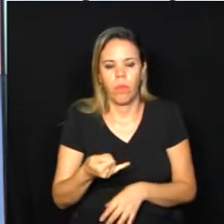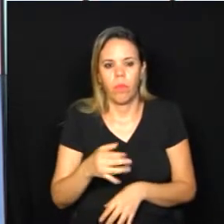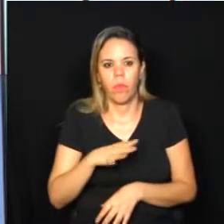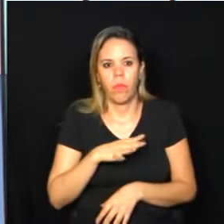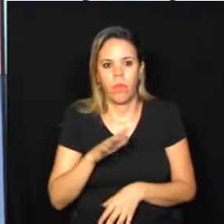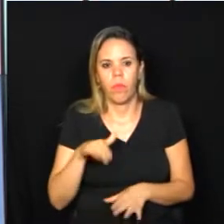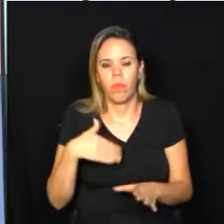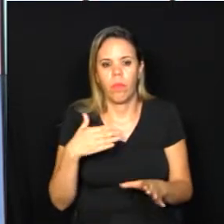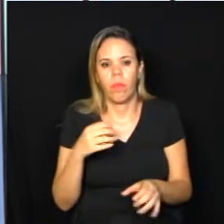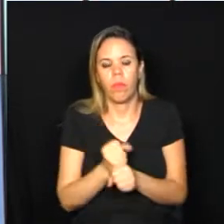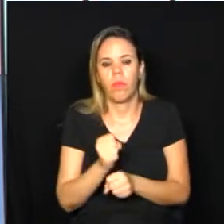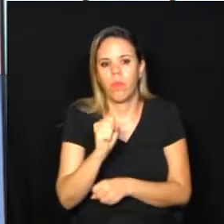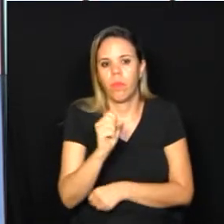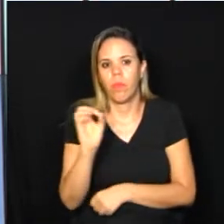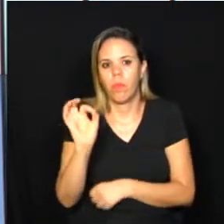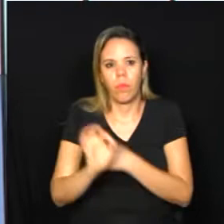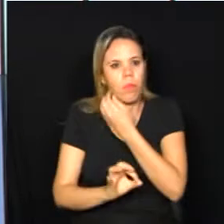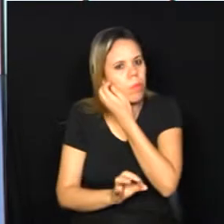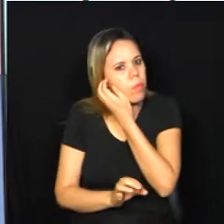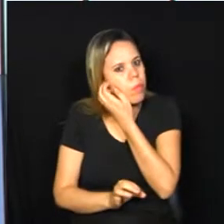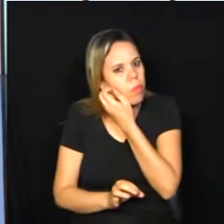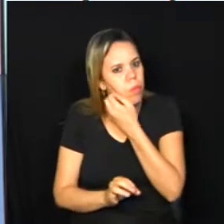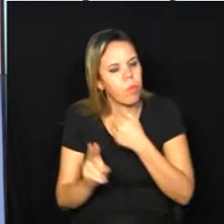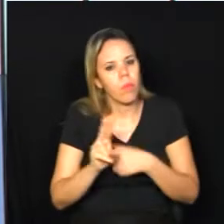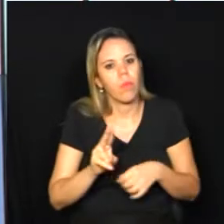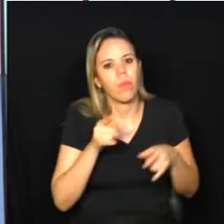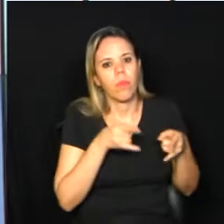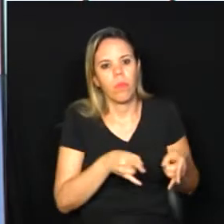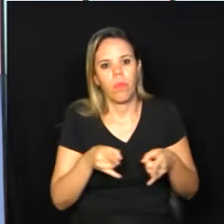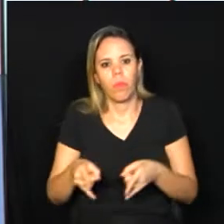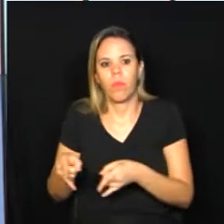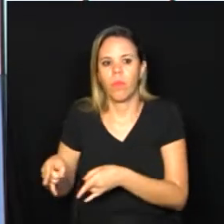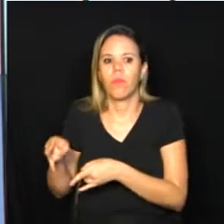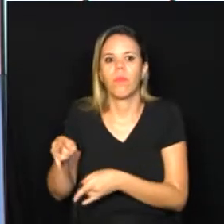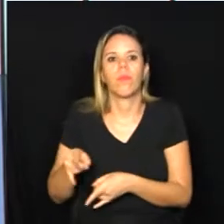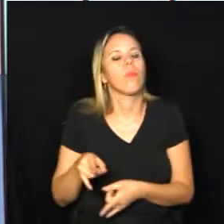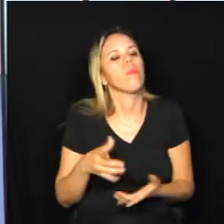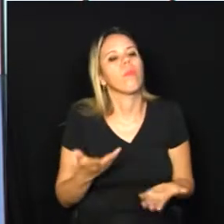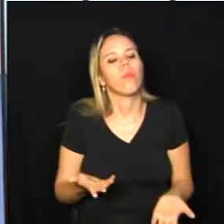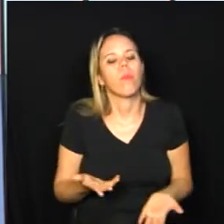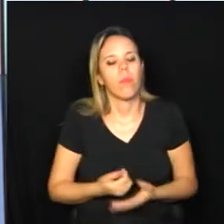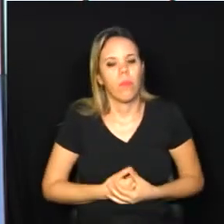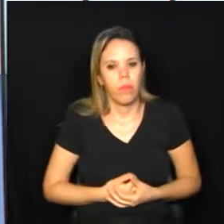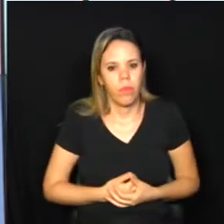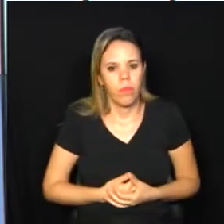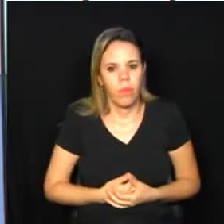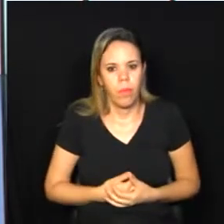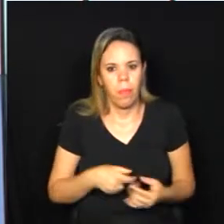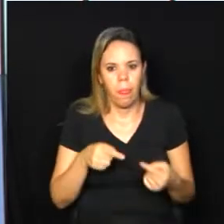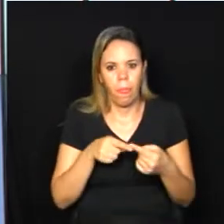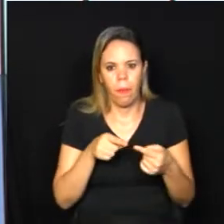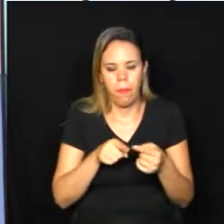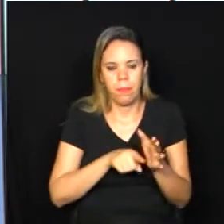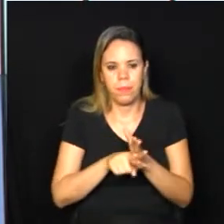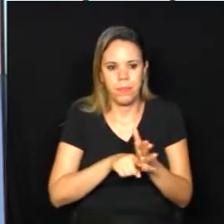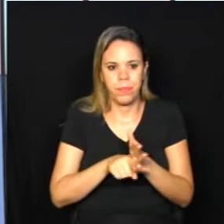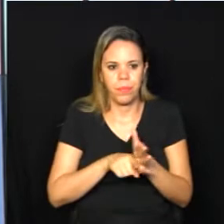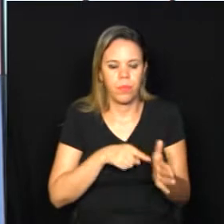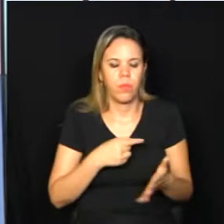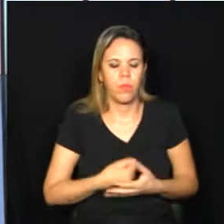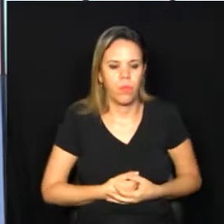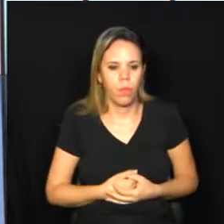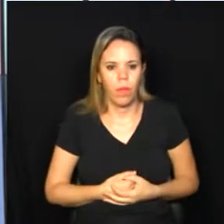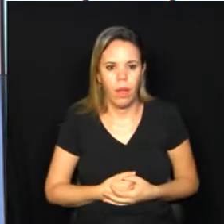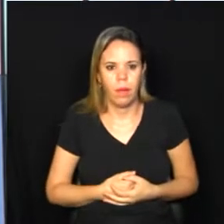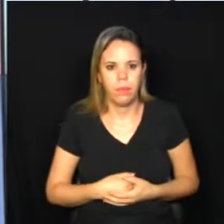mais de 80% de ocupação nos leitos. Inclusive, de acordo com esse estudo,